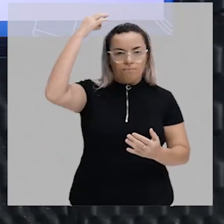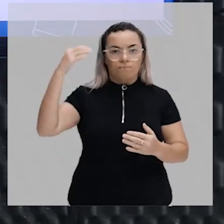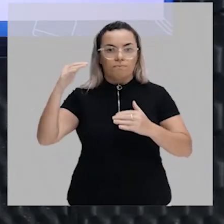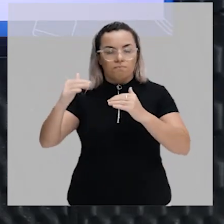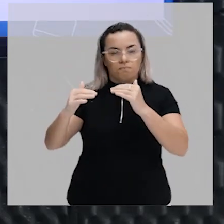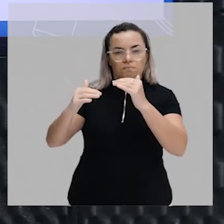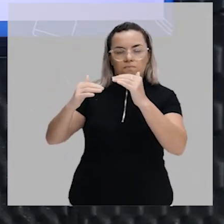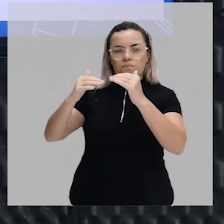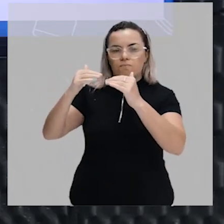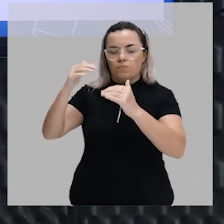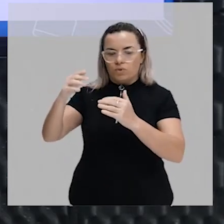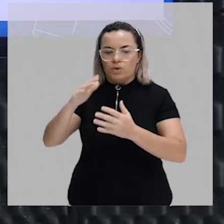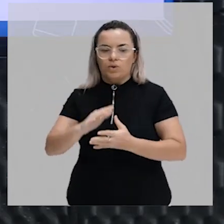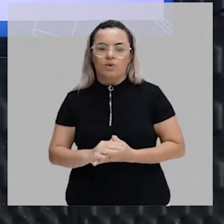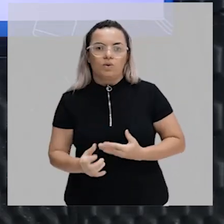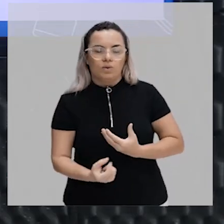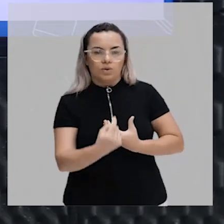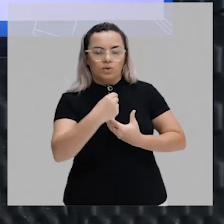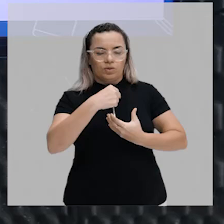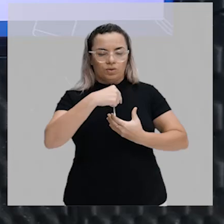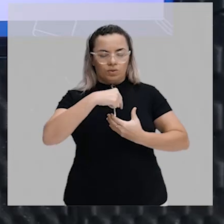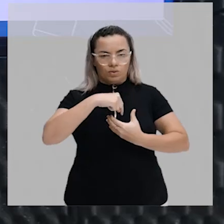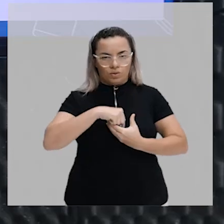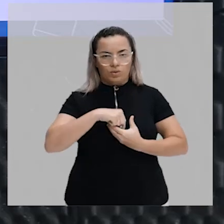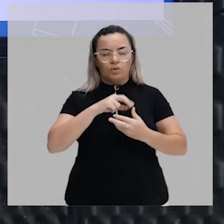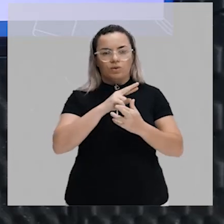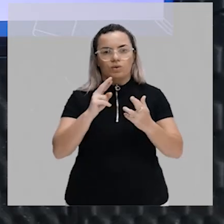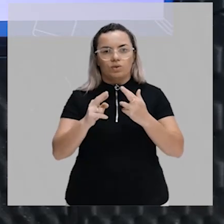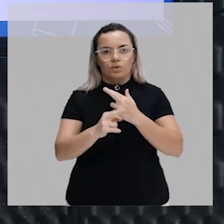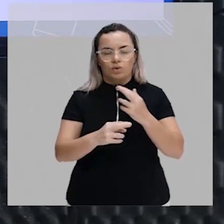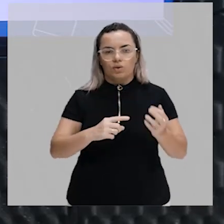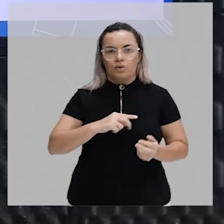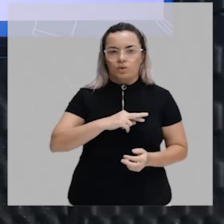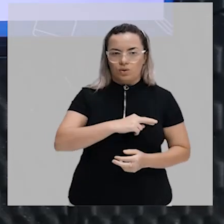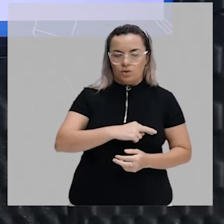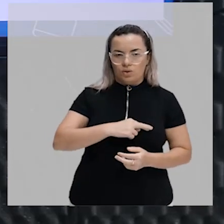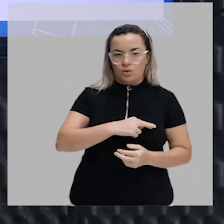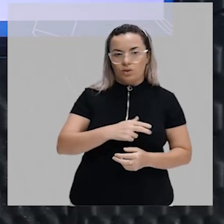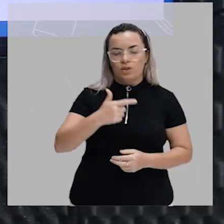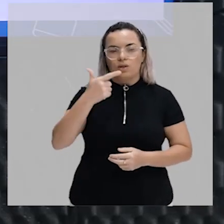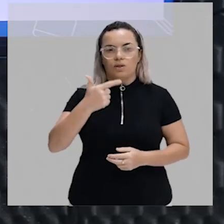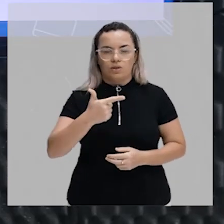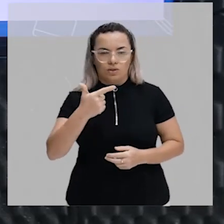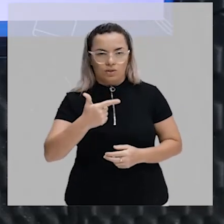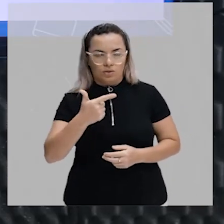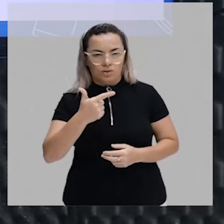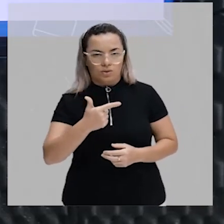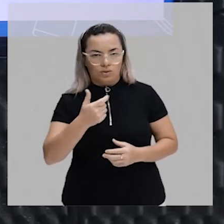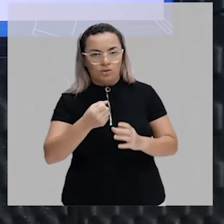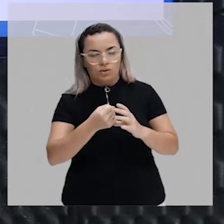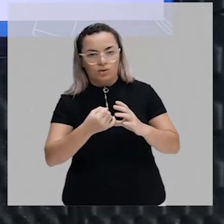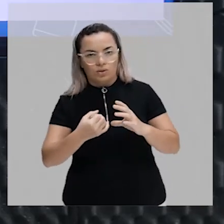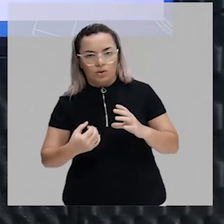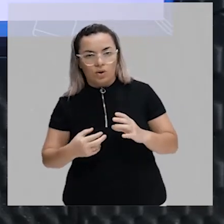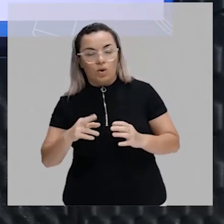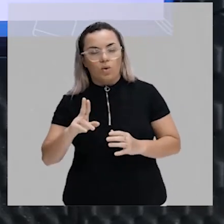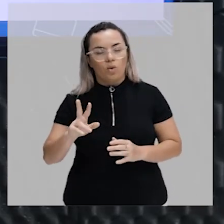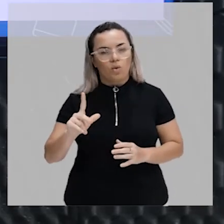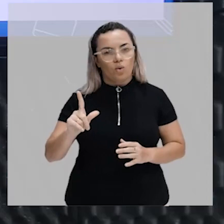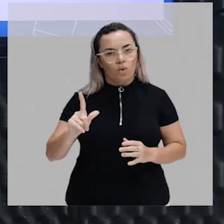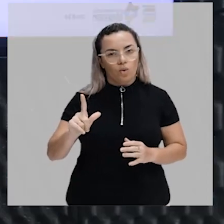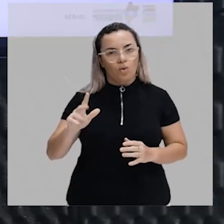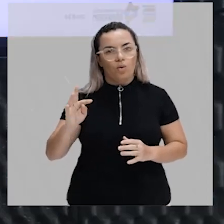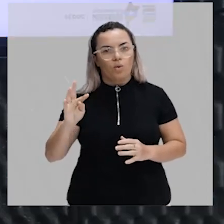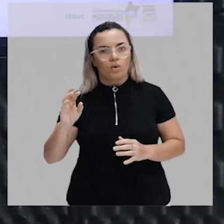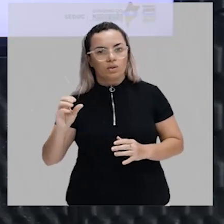no subjetivismo do romantismo, especificamente na segunda geração romântica, que é o ultrarromantismo, tá